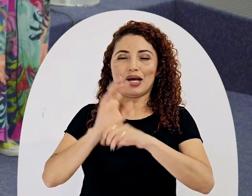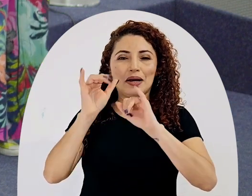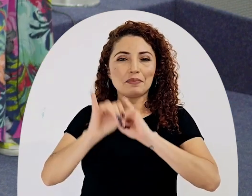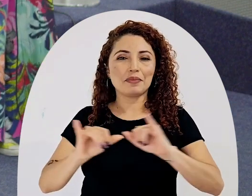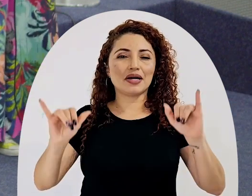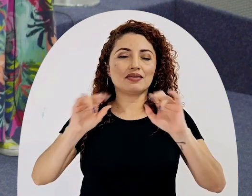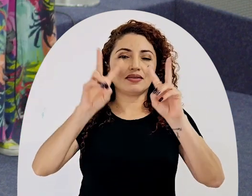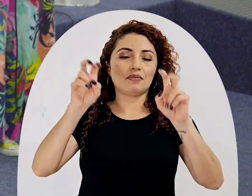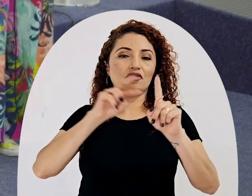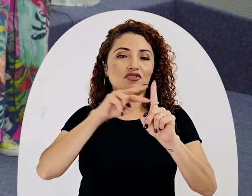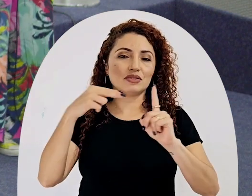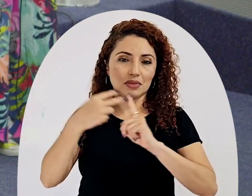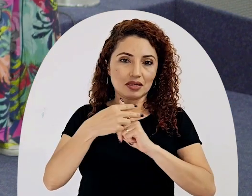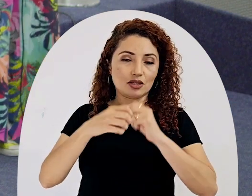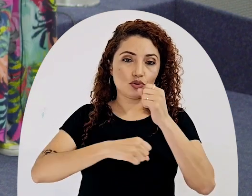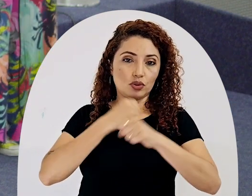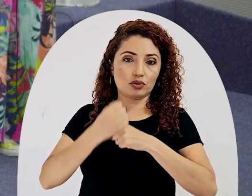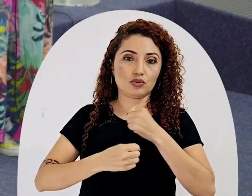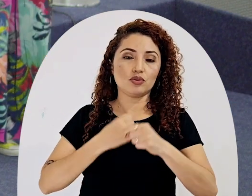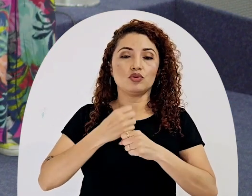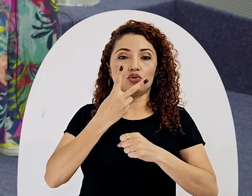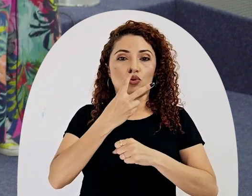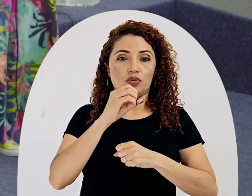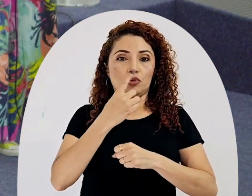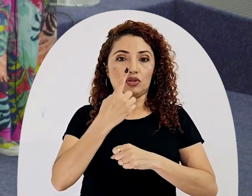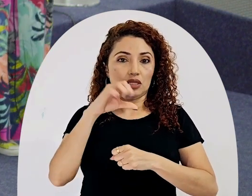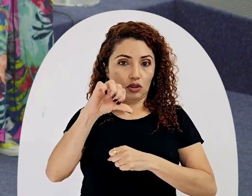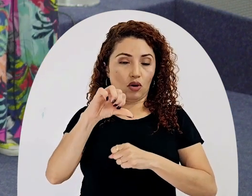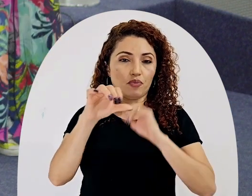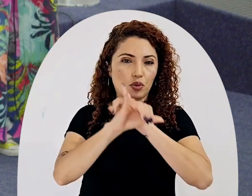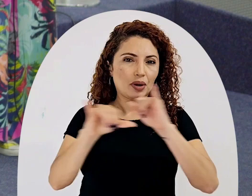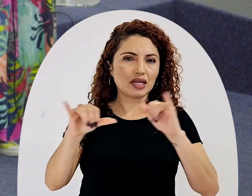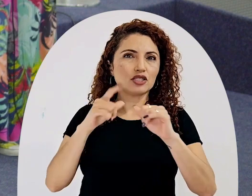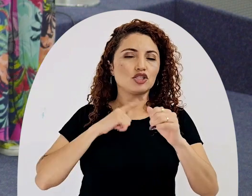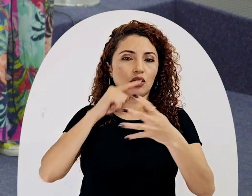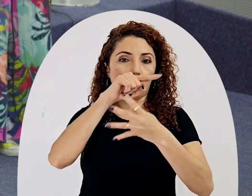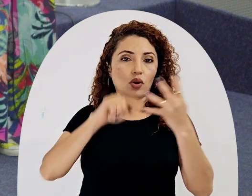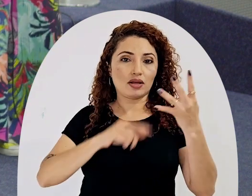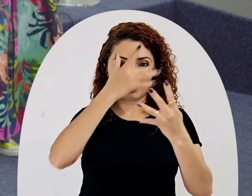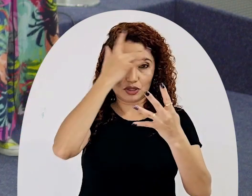visibilidade 2019 do Google, a propaganda. Tinha 4 pessoas trans.